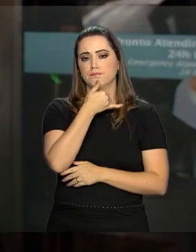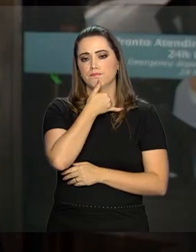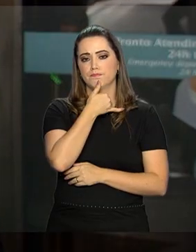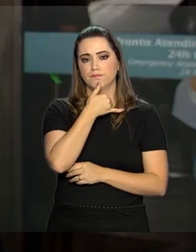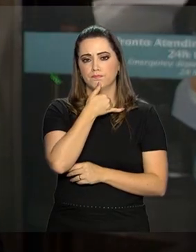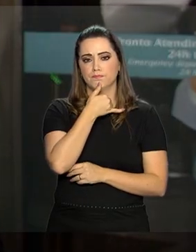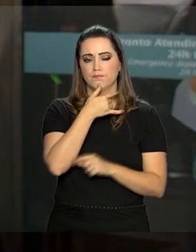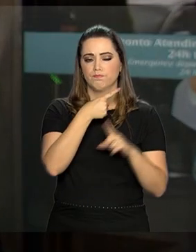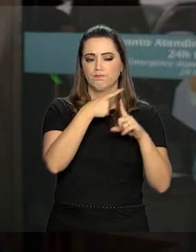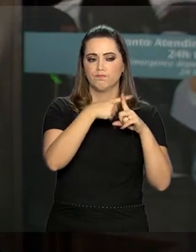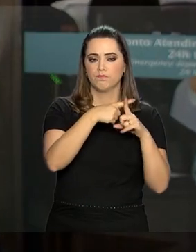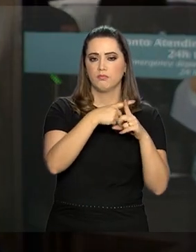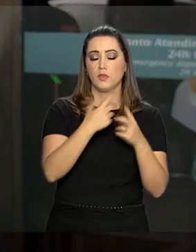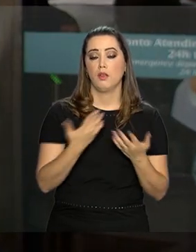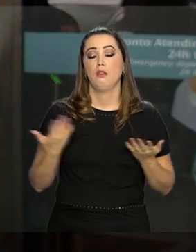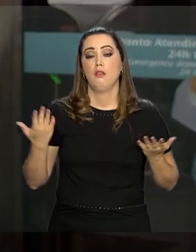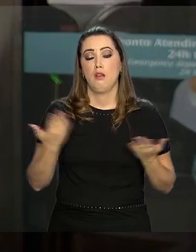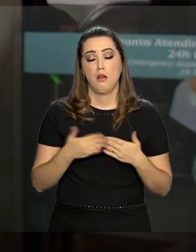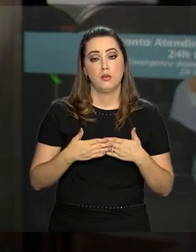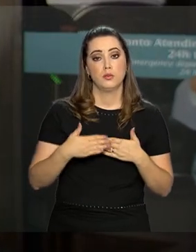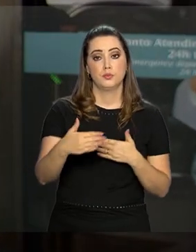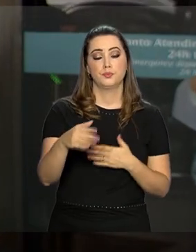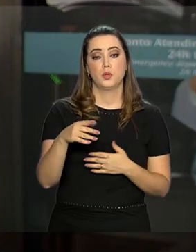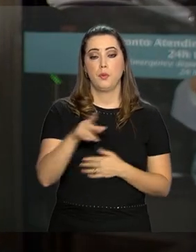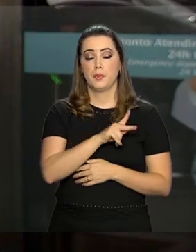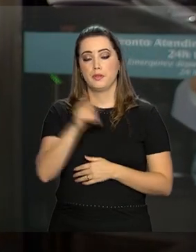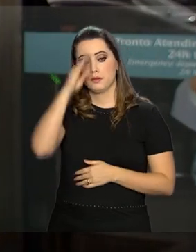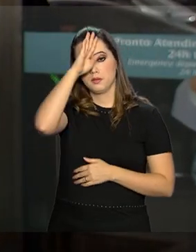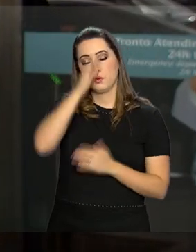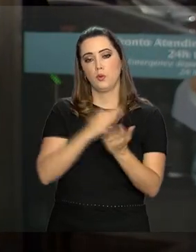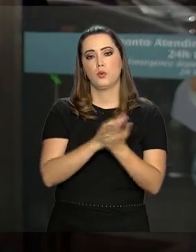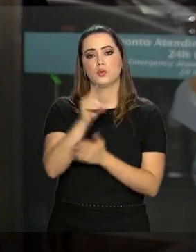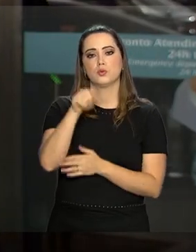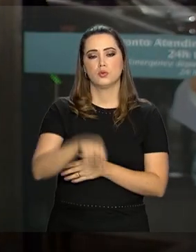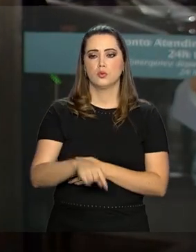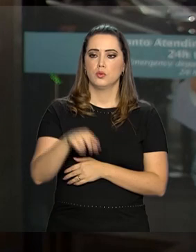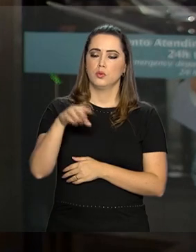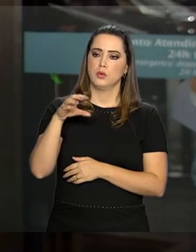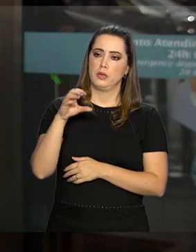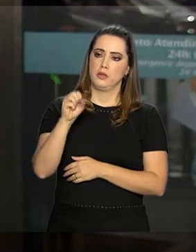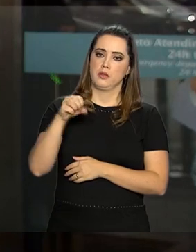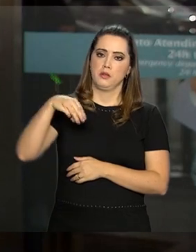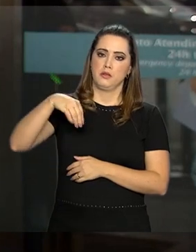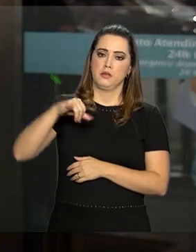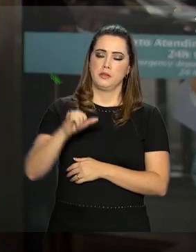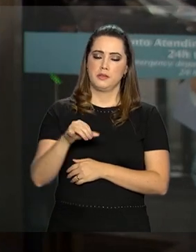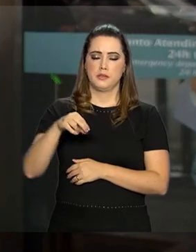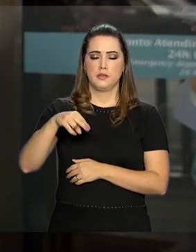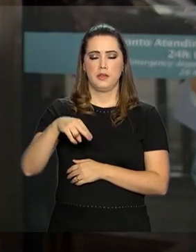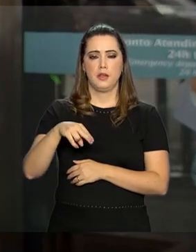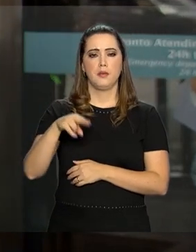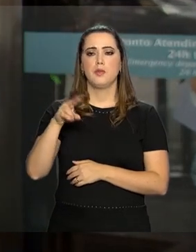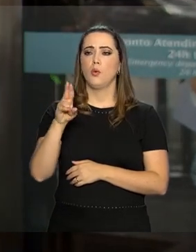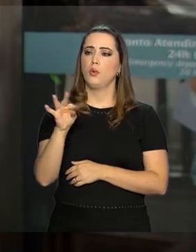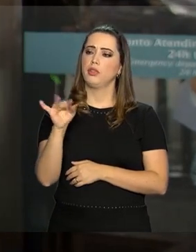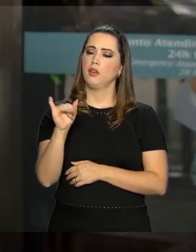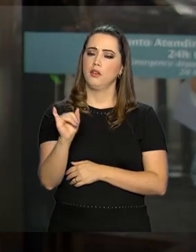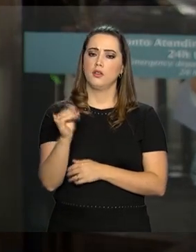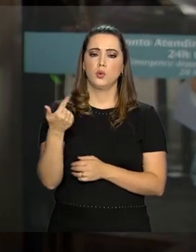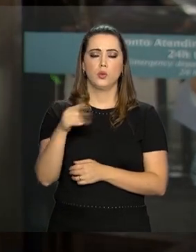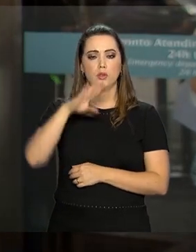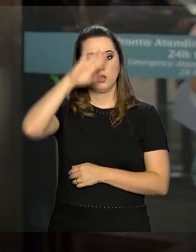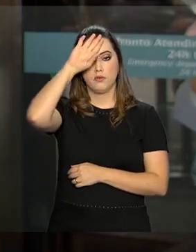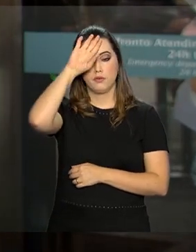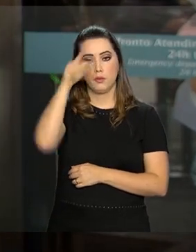se recuperando aqui na unidade de terapia semi-intensiva do Hospital Albert Einstein. Ele dormiu bem, está sem febre e